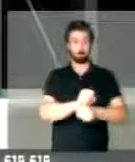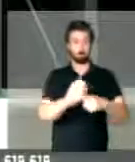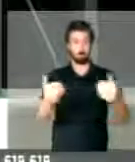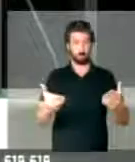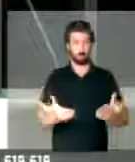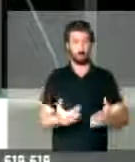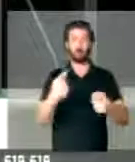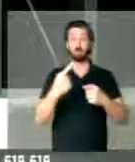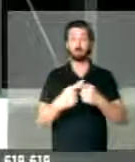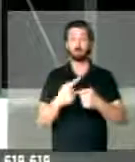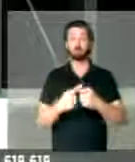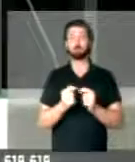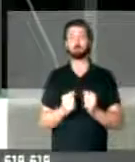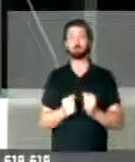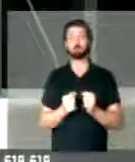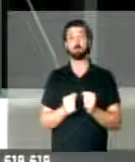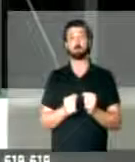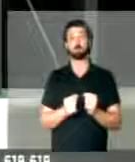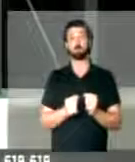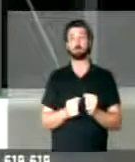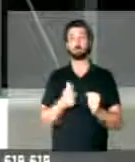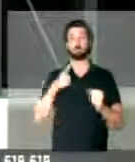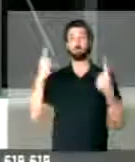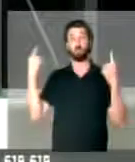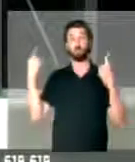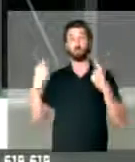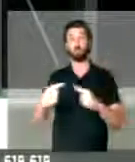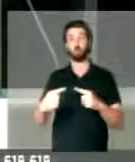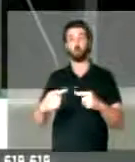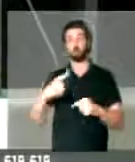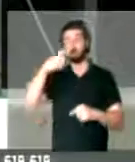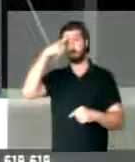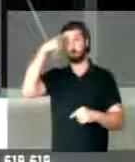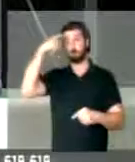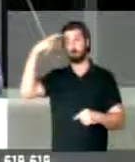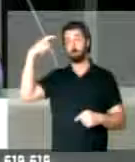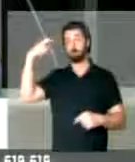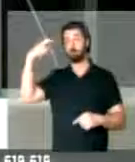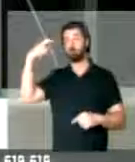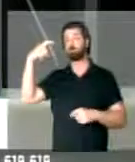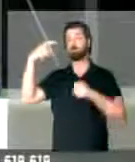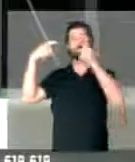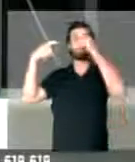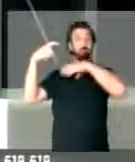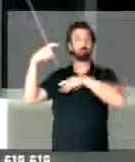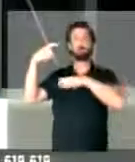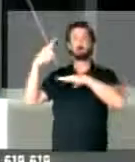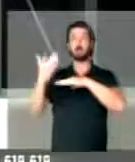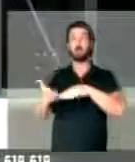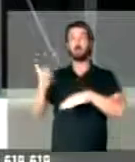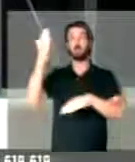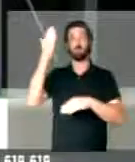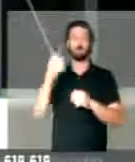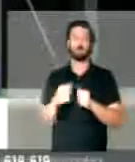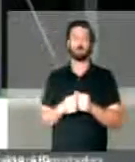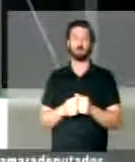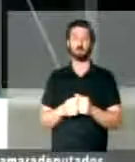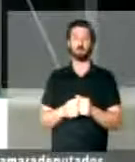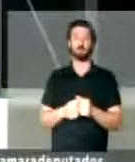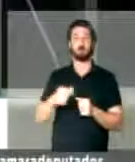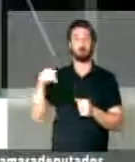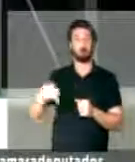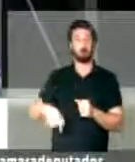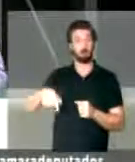hoje porque estamos contra esta violência que tem crescido no